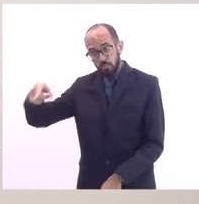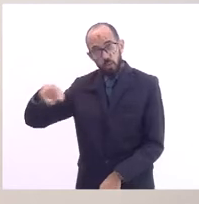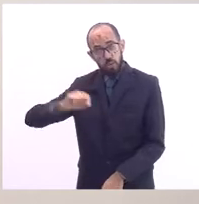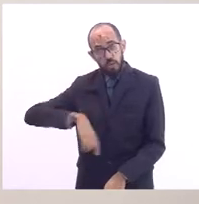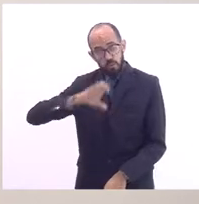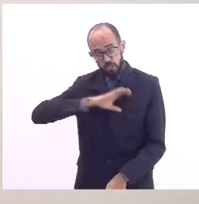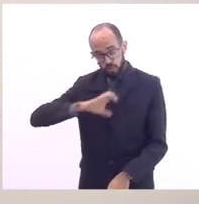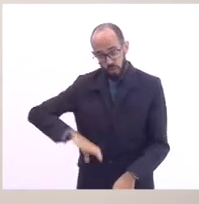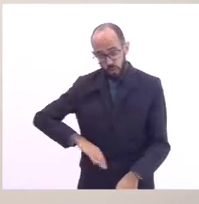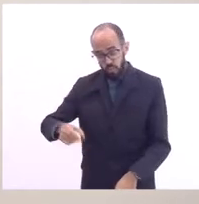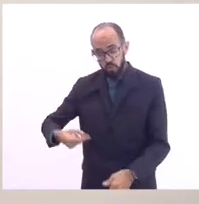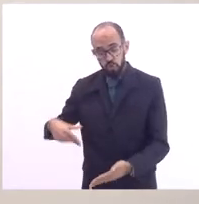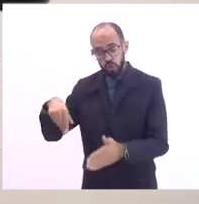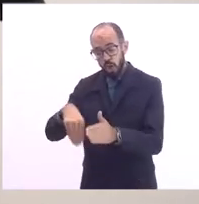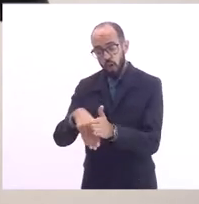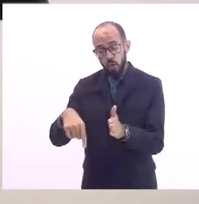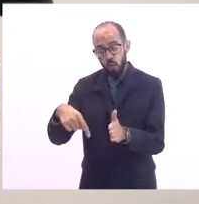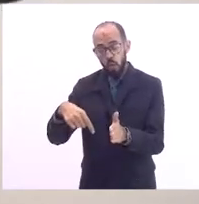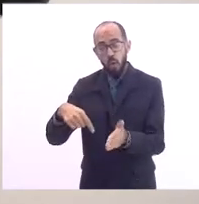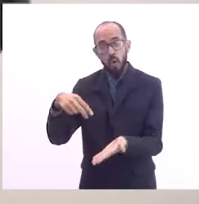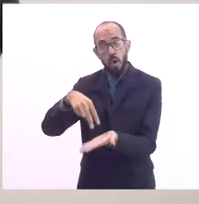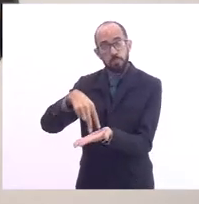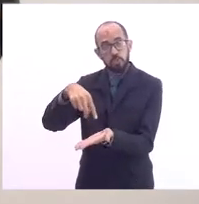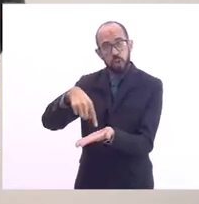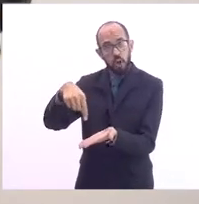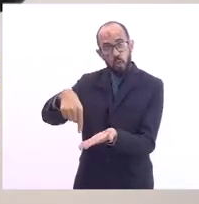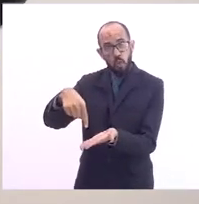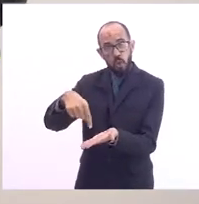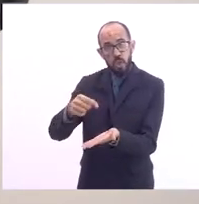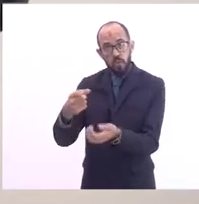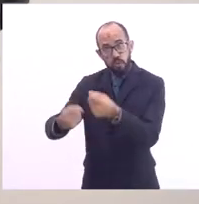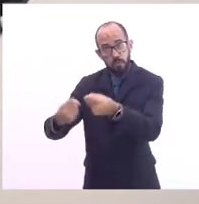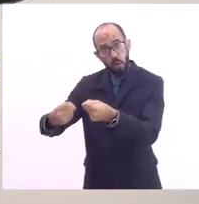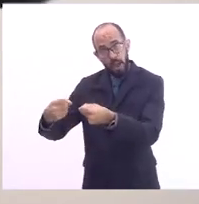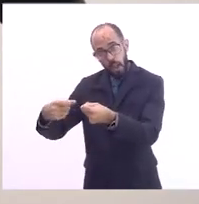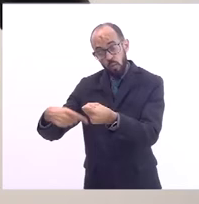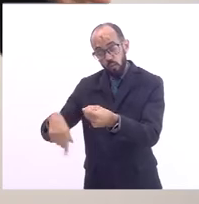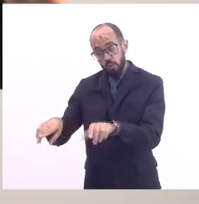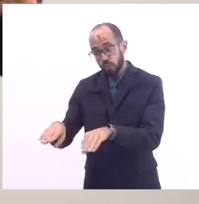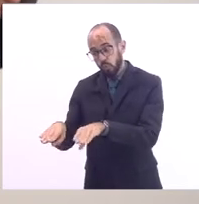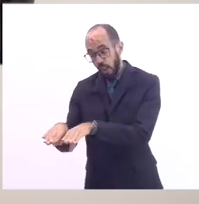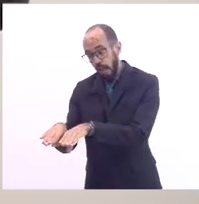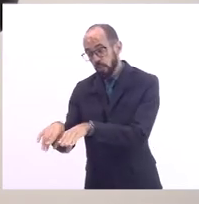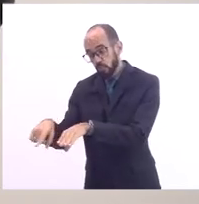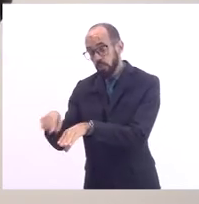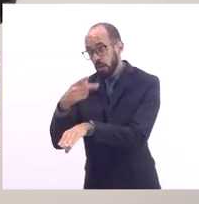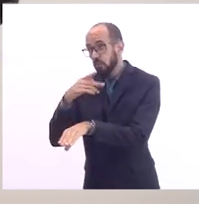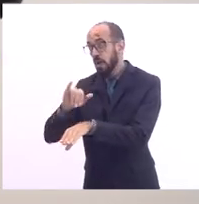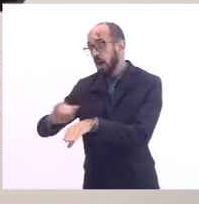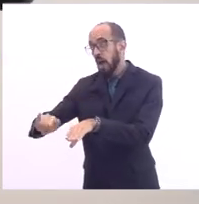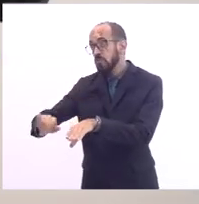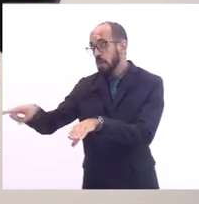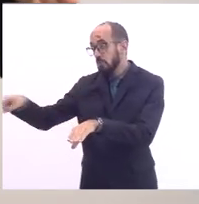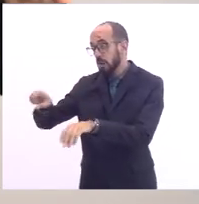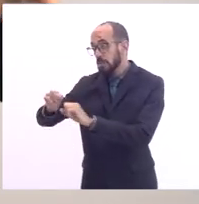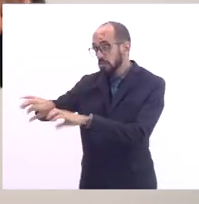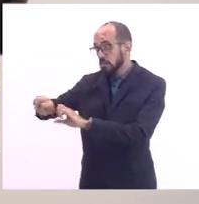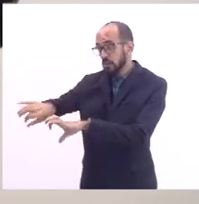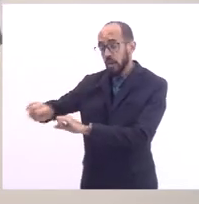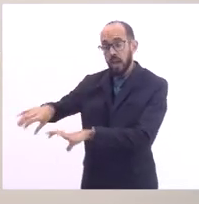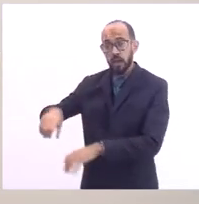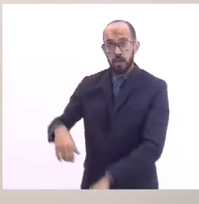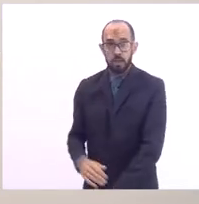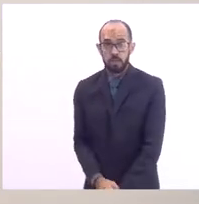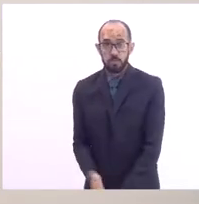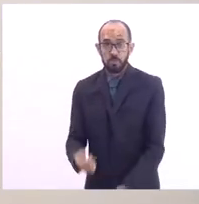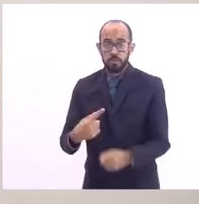dois chegaram, ficaram dentro do carro. Eu parei o meu carro do lado, fui falar com eles, se era eles que estavam ali para atender a emergência, que já tinha 6 horas que